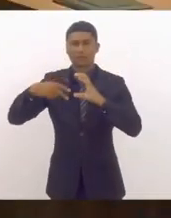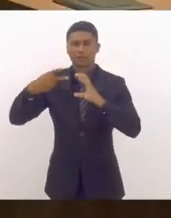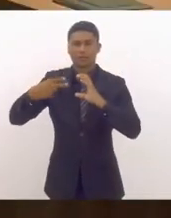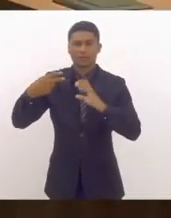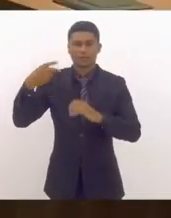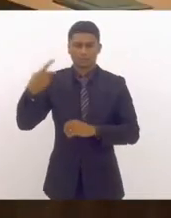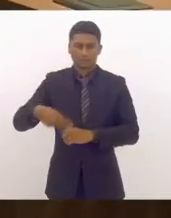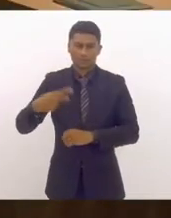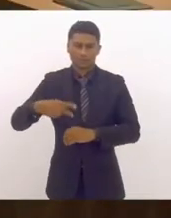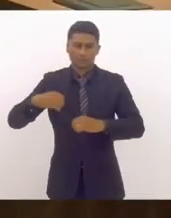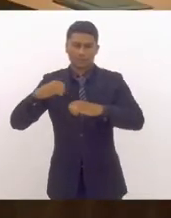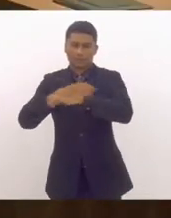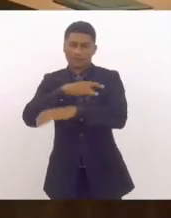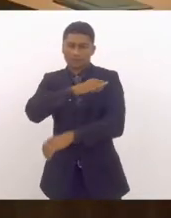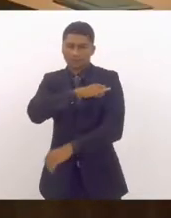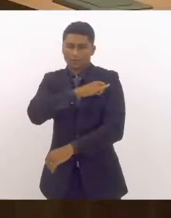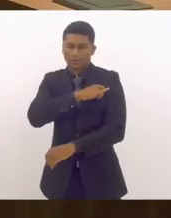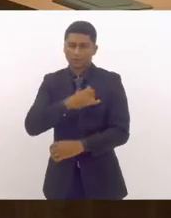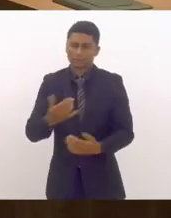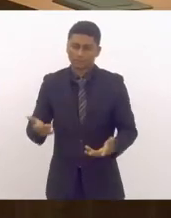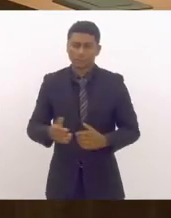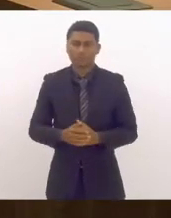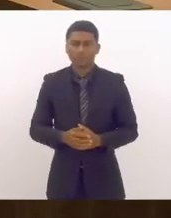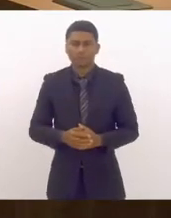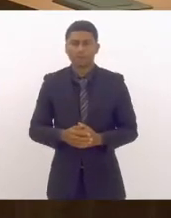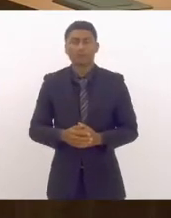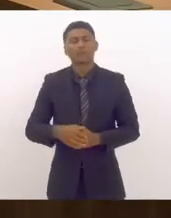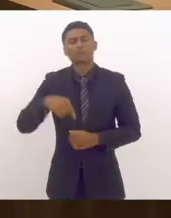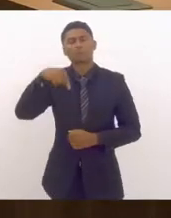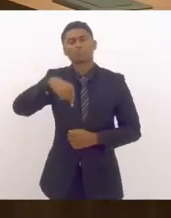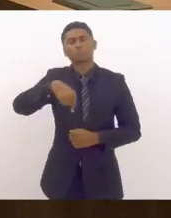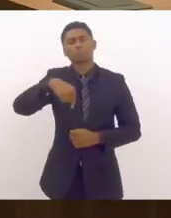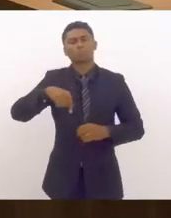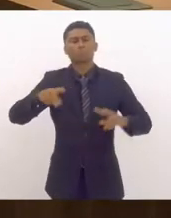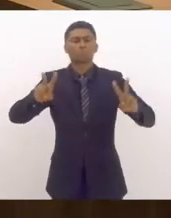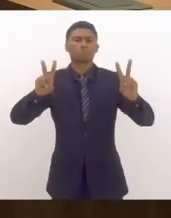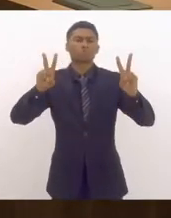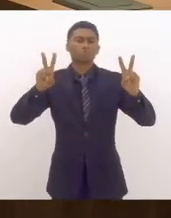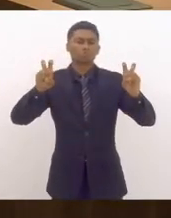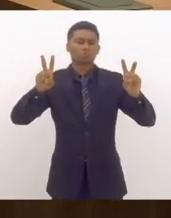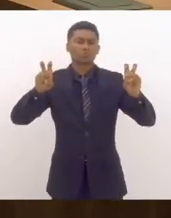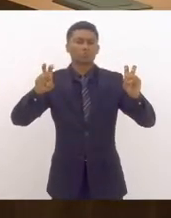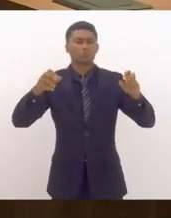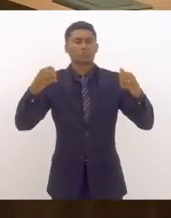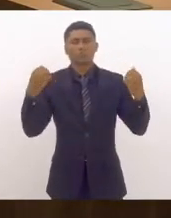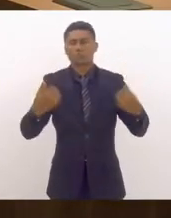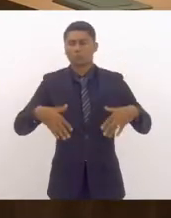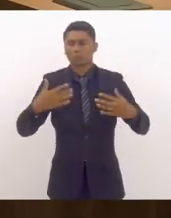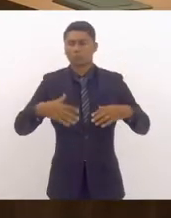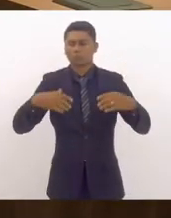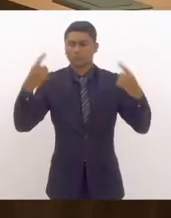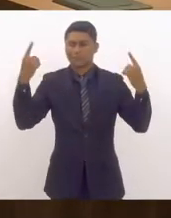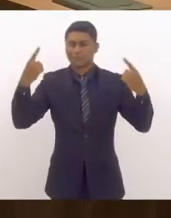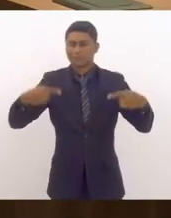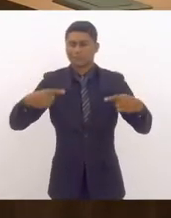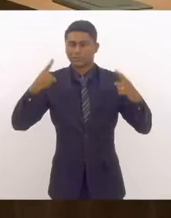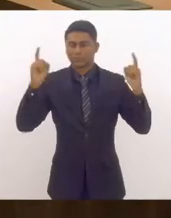do Rio de Janeiro. Quero ressaltar que nós estamos tratando aqui de um dos temas mais complexos e